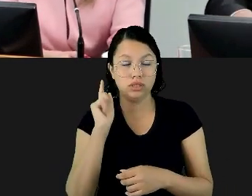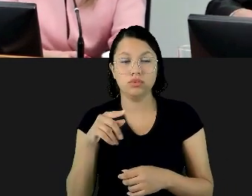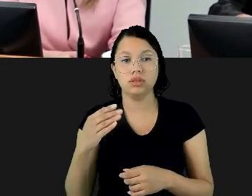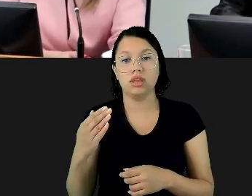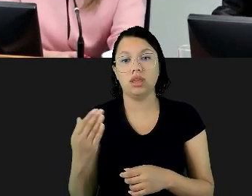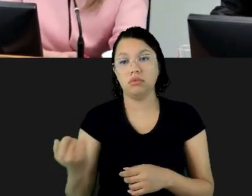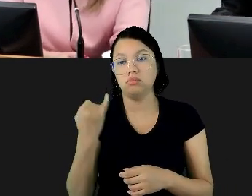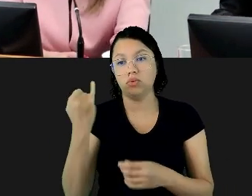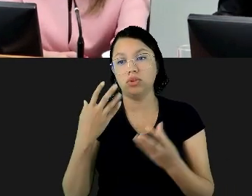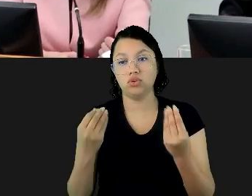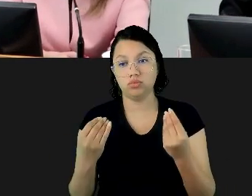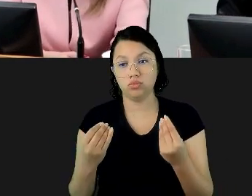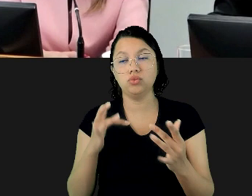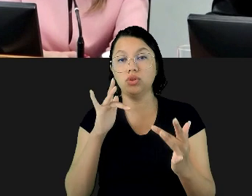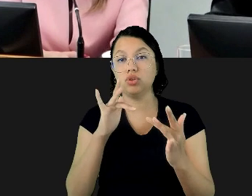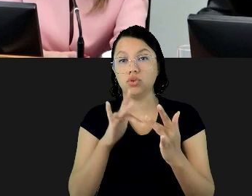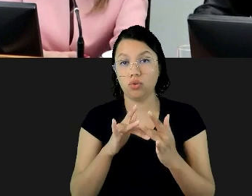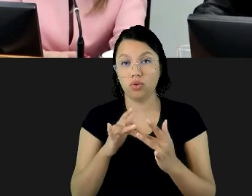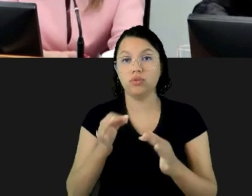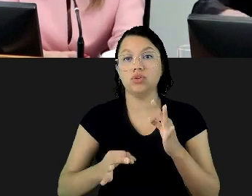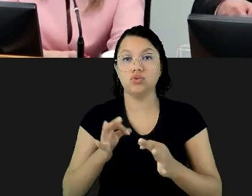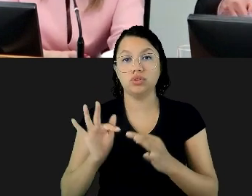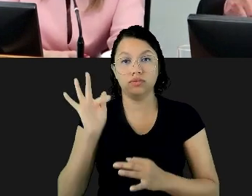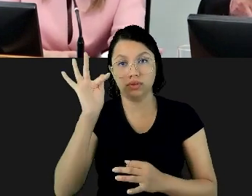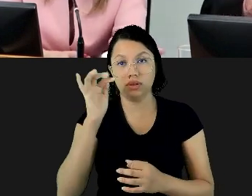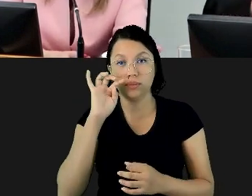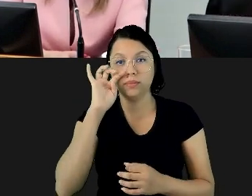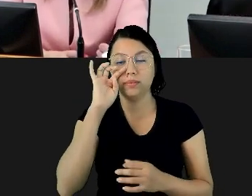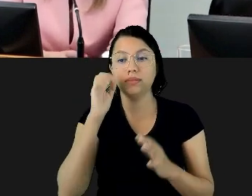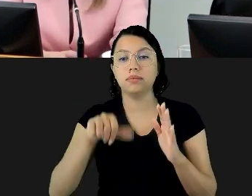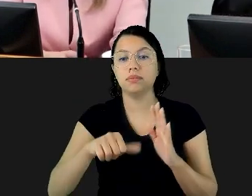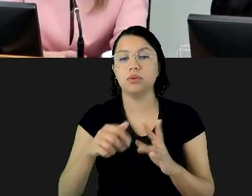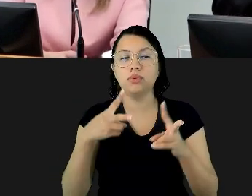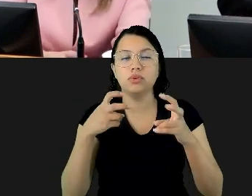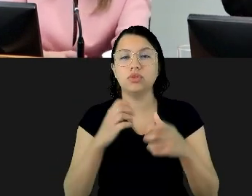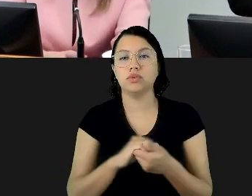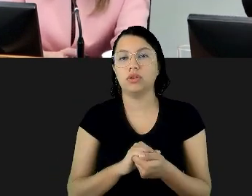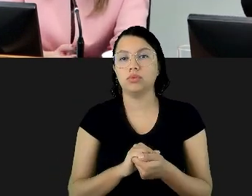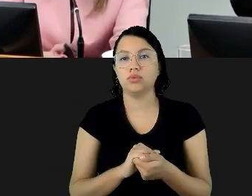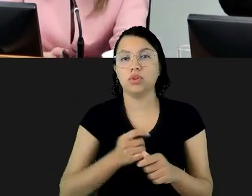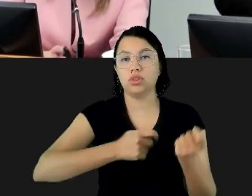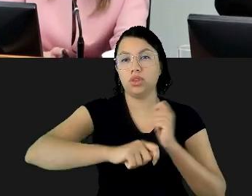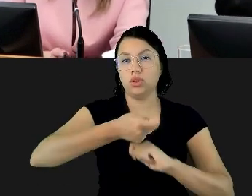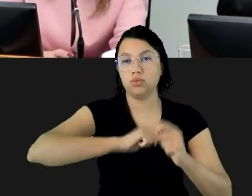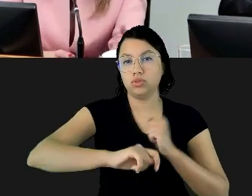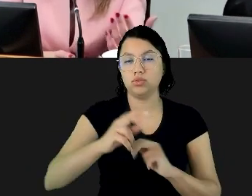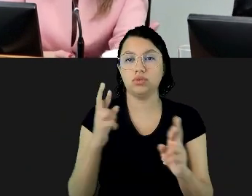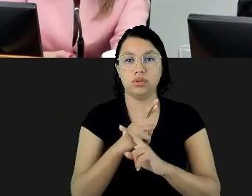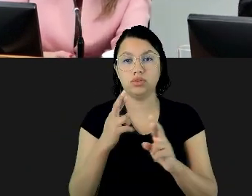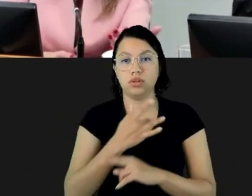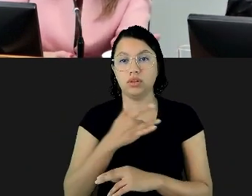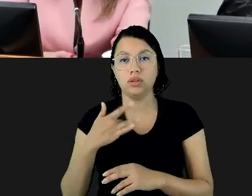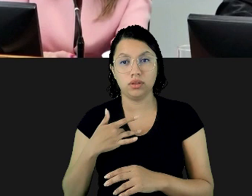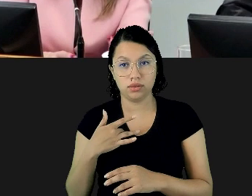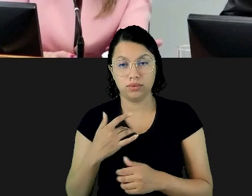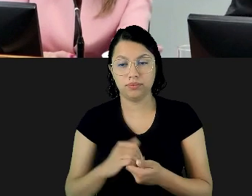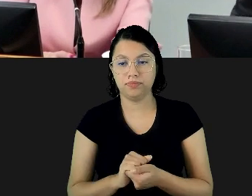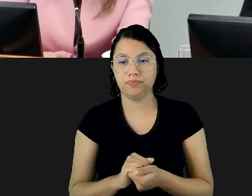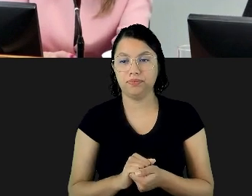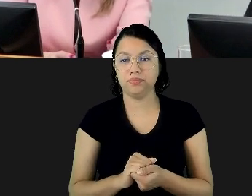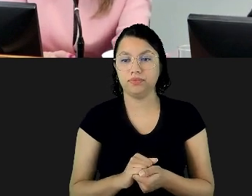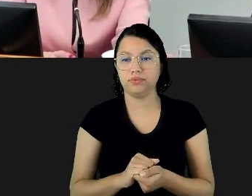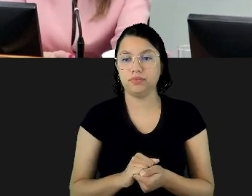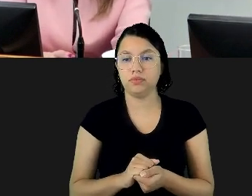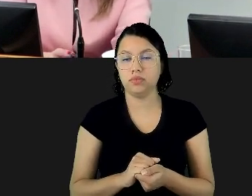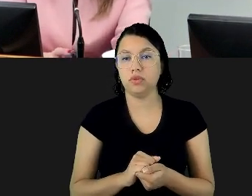Federal. Primeiro, nós identificarmos negociações sanitárias e fitossanitárias, acordos para proteção de plantas,